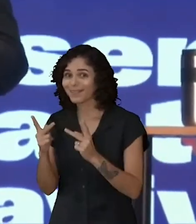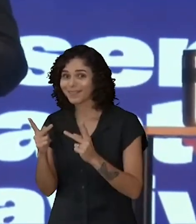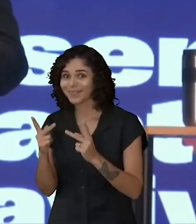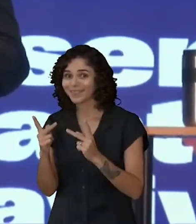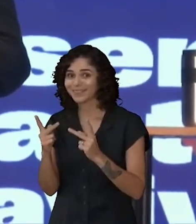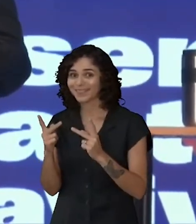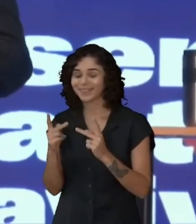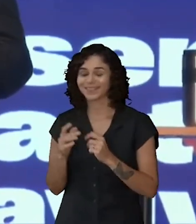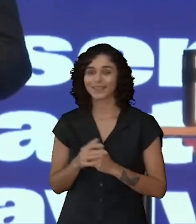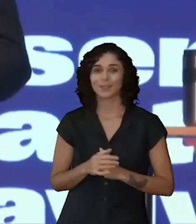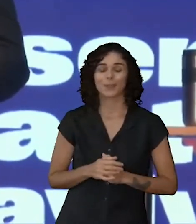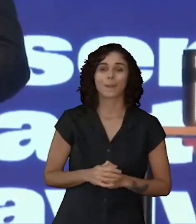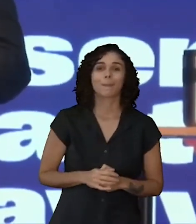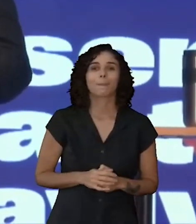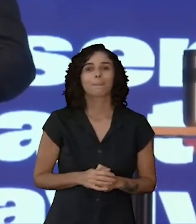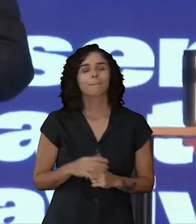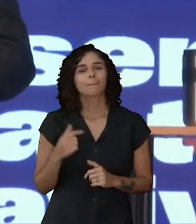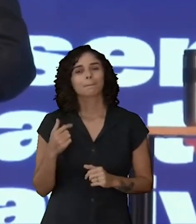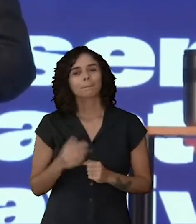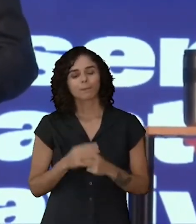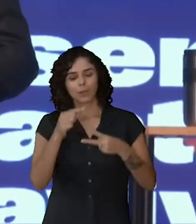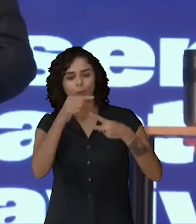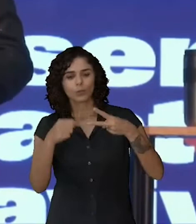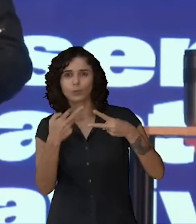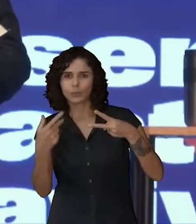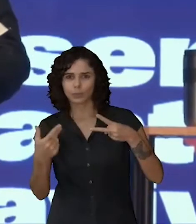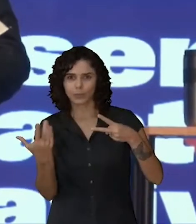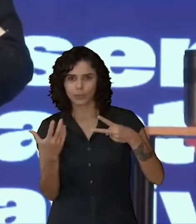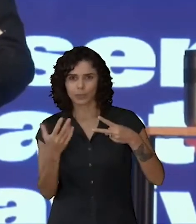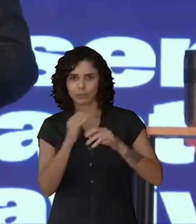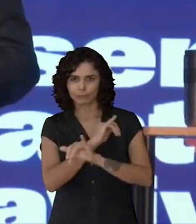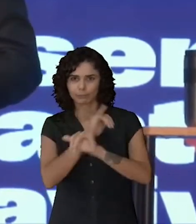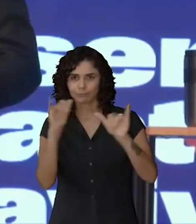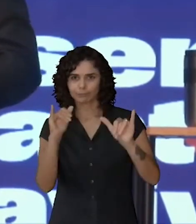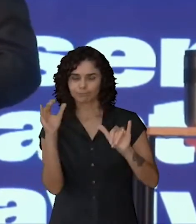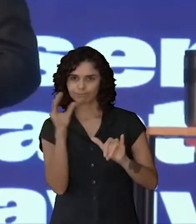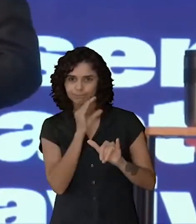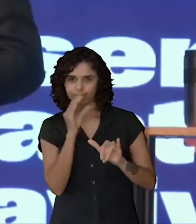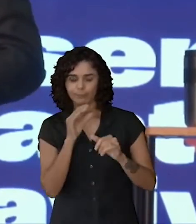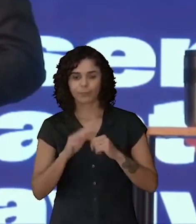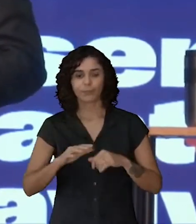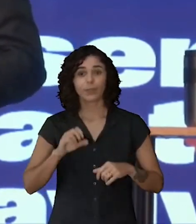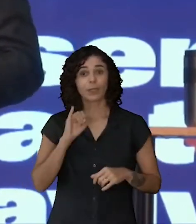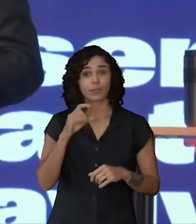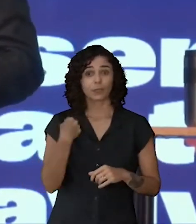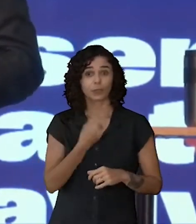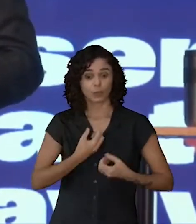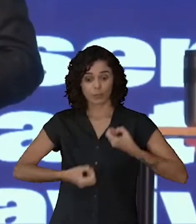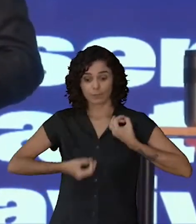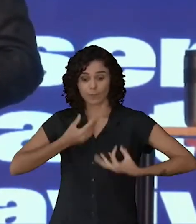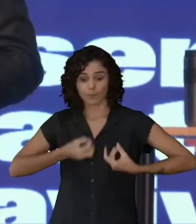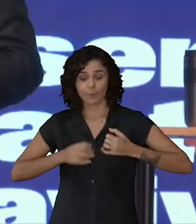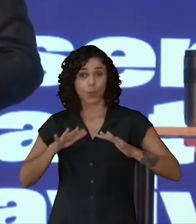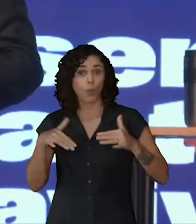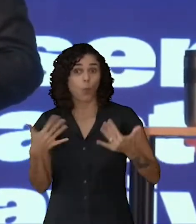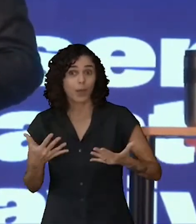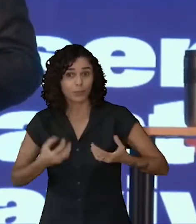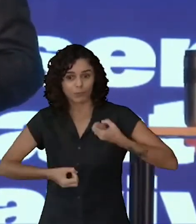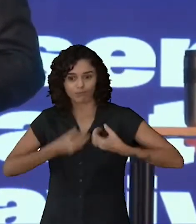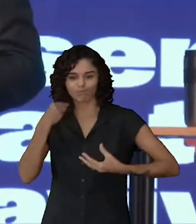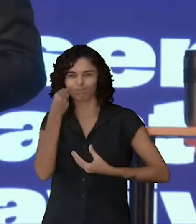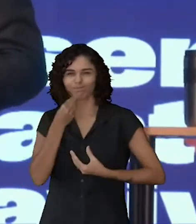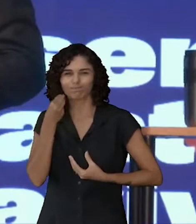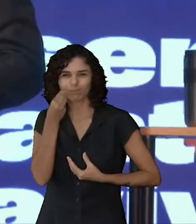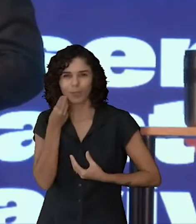Eu vejo duas coisas aqui que eu quero mencionar rapidamente. Quando nós vivemos um avivamento, aquilo que nós